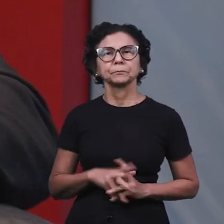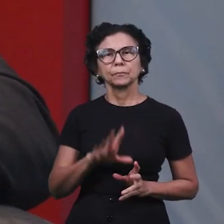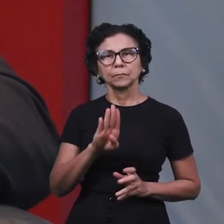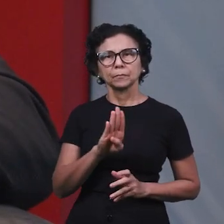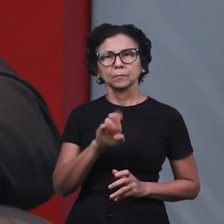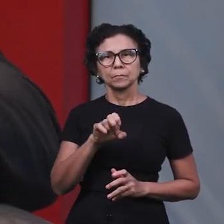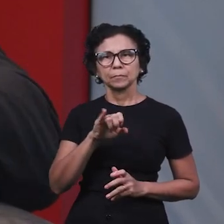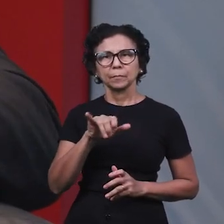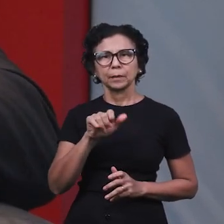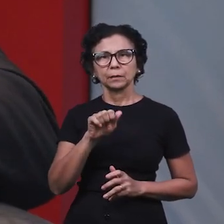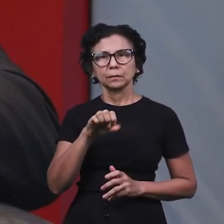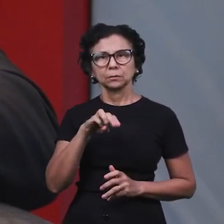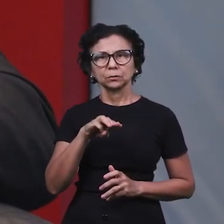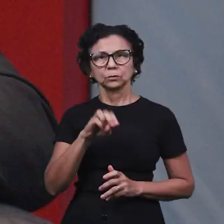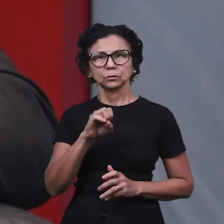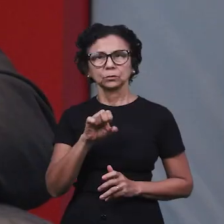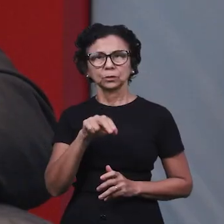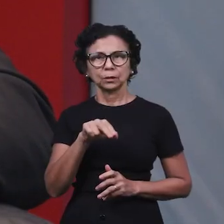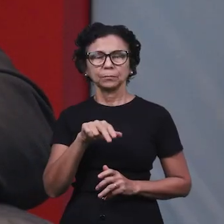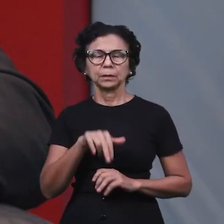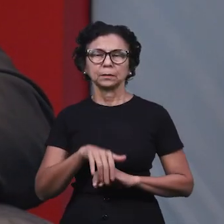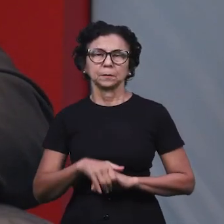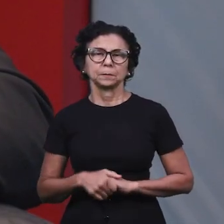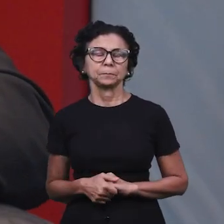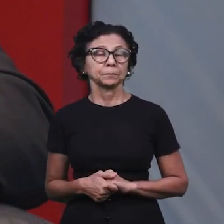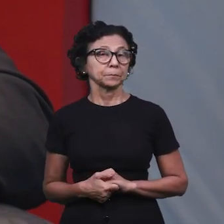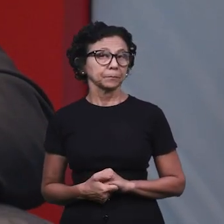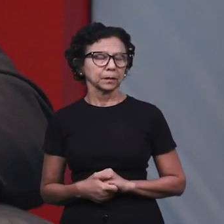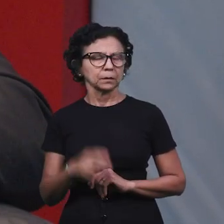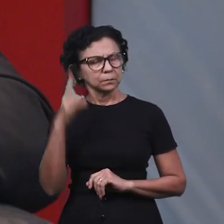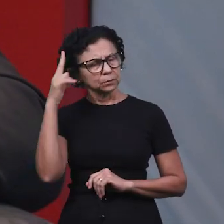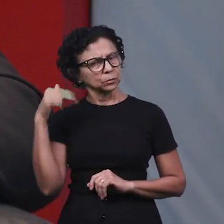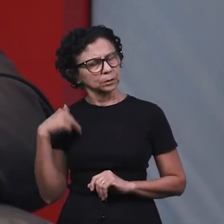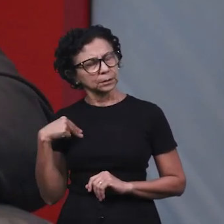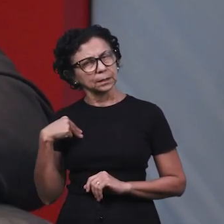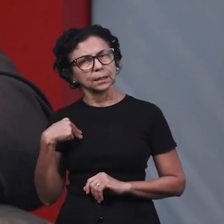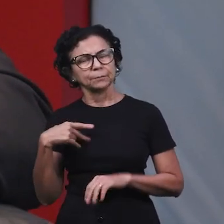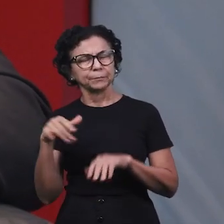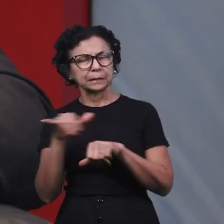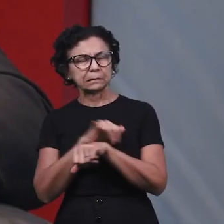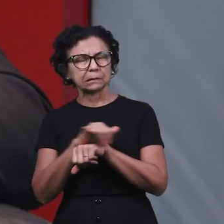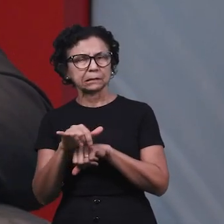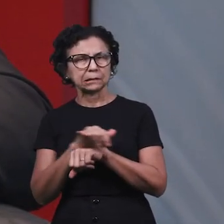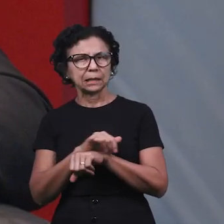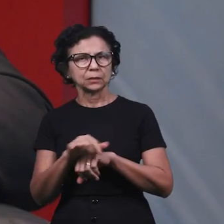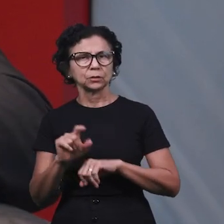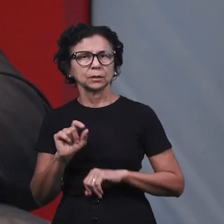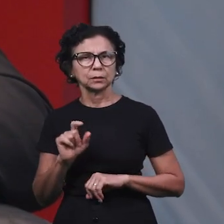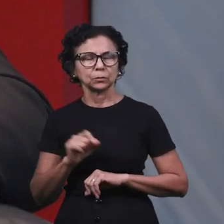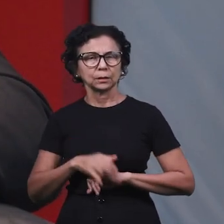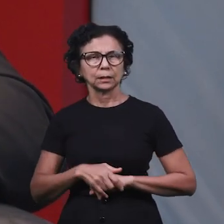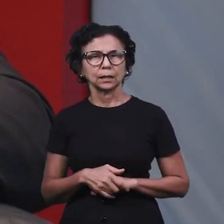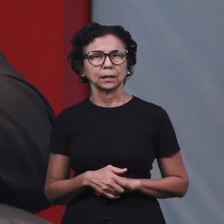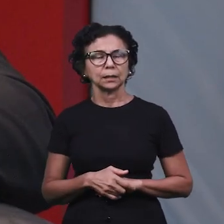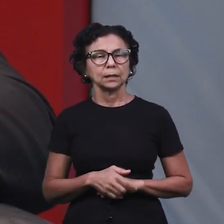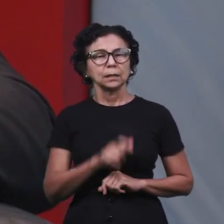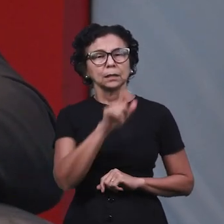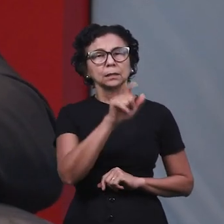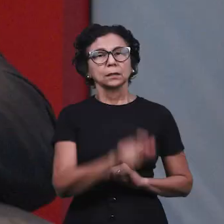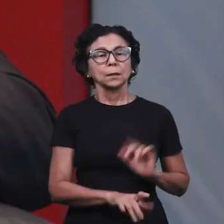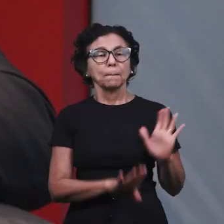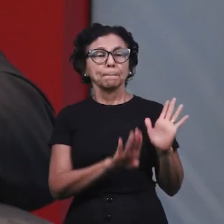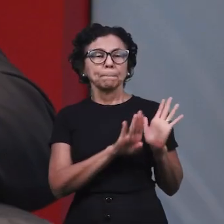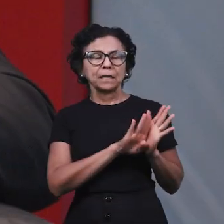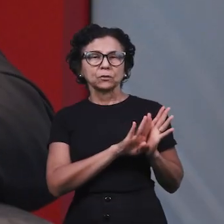aquela lacuna que nós deixamos no programa anterior. Exato. Estava Benjamim. A estratégia de José